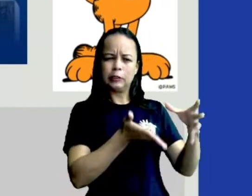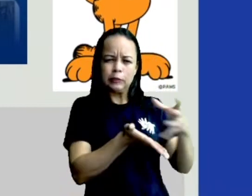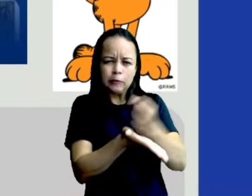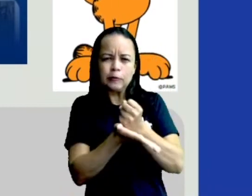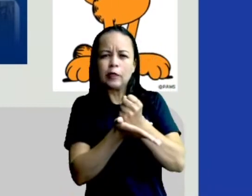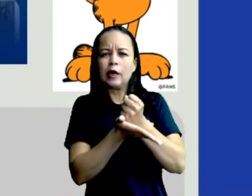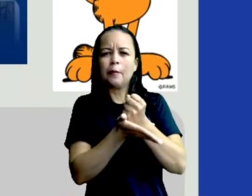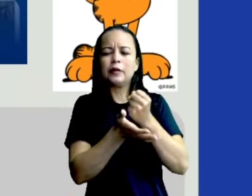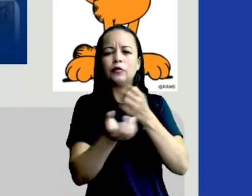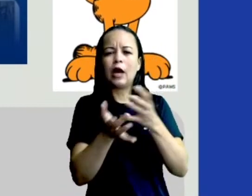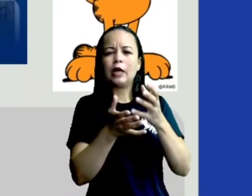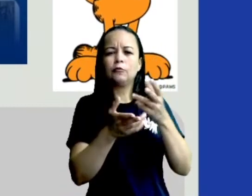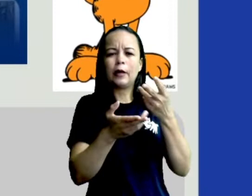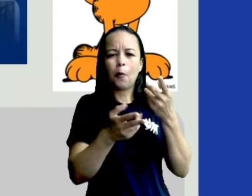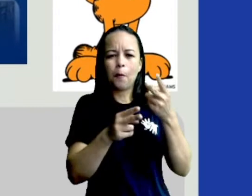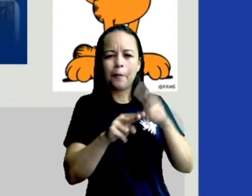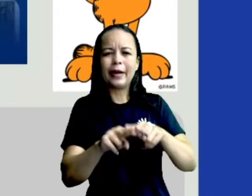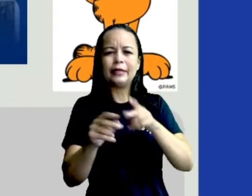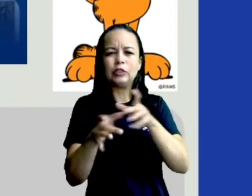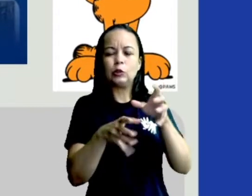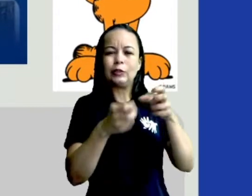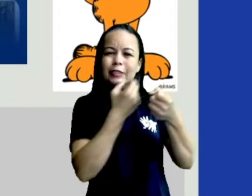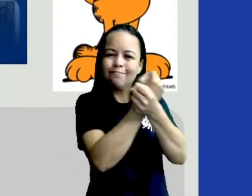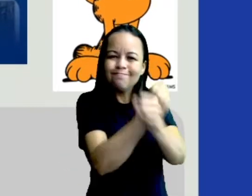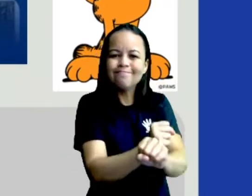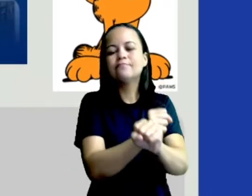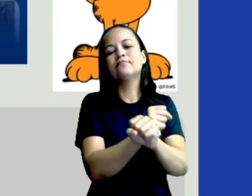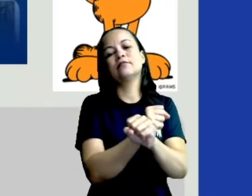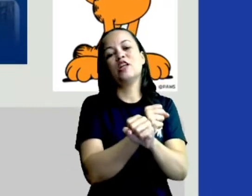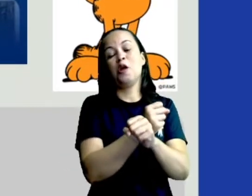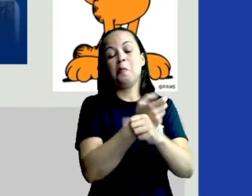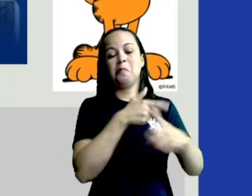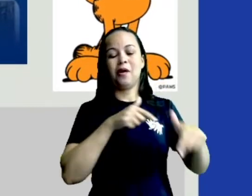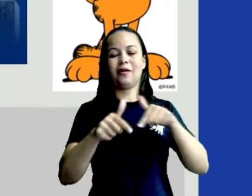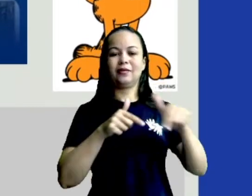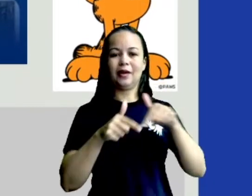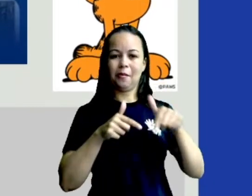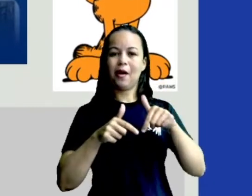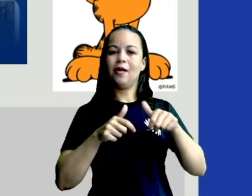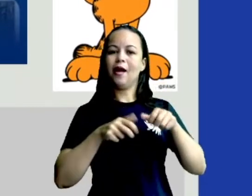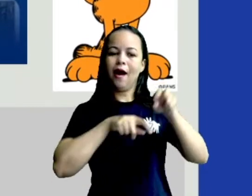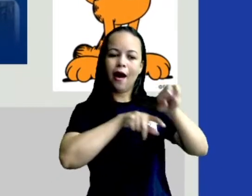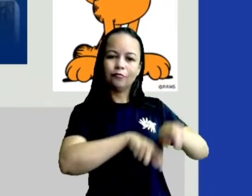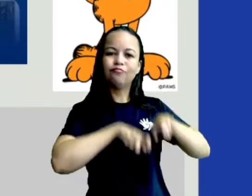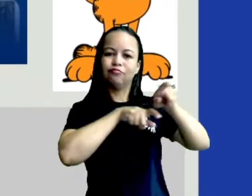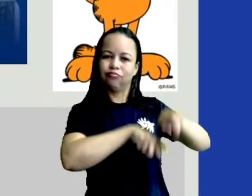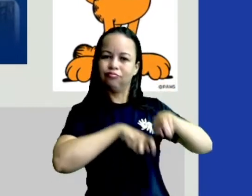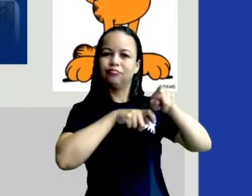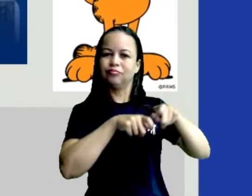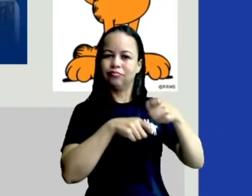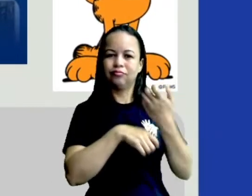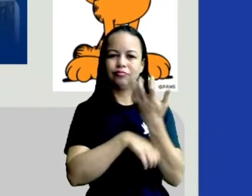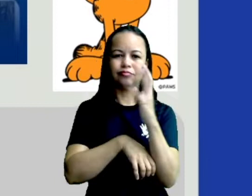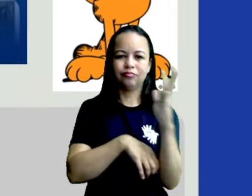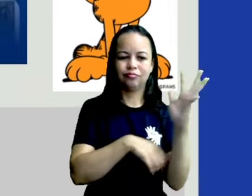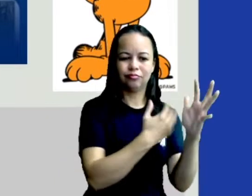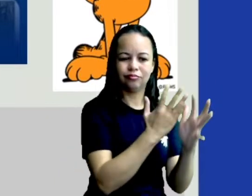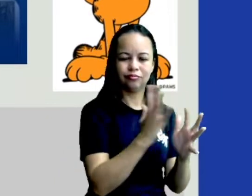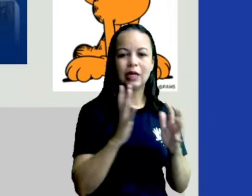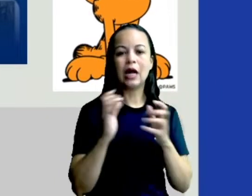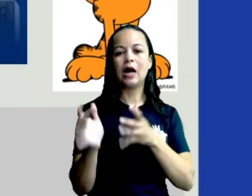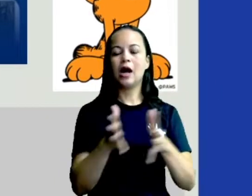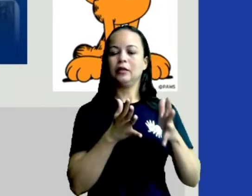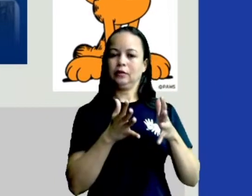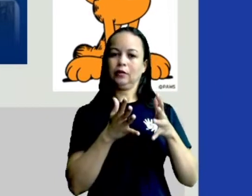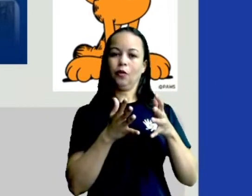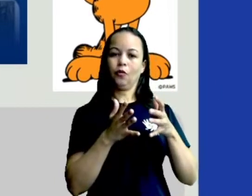eram aprisionados e escravizados para trabalhar nas lavouras. Então, quando os bandeirantes